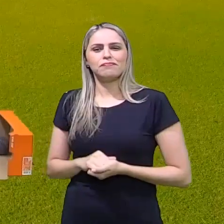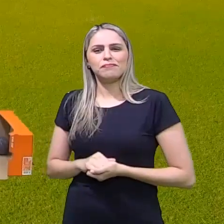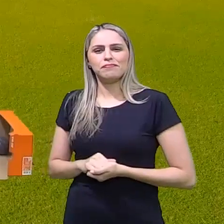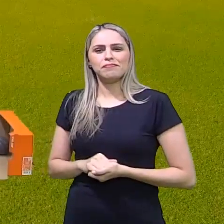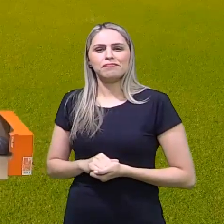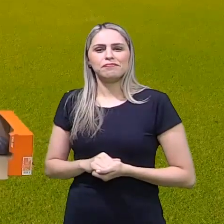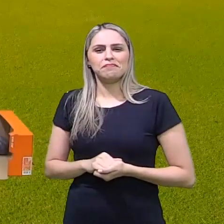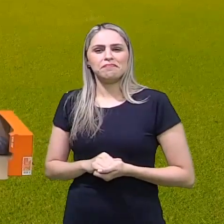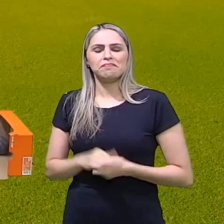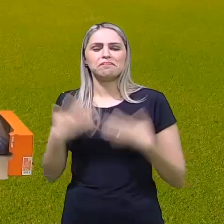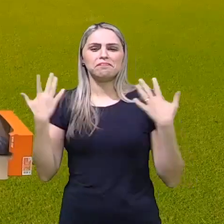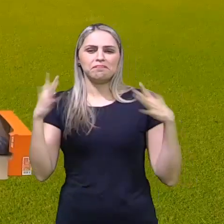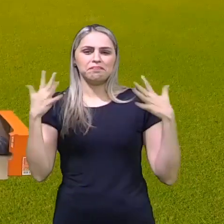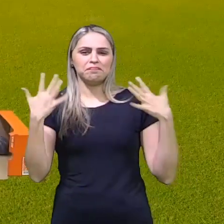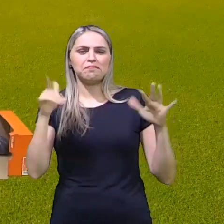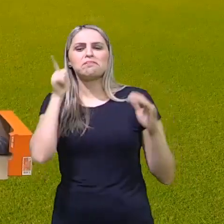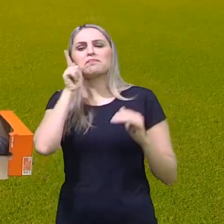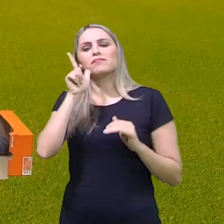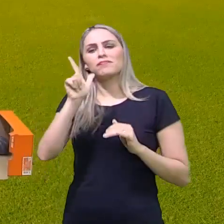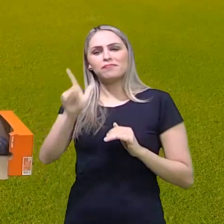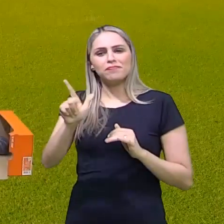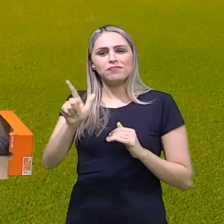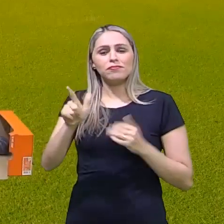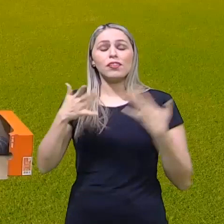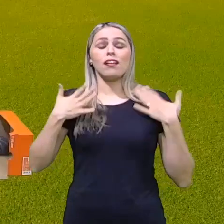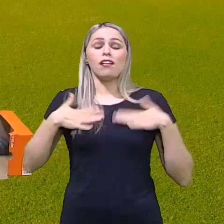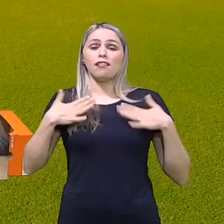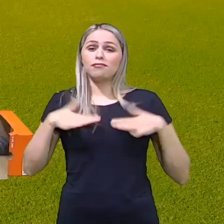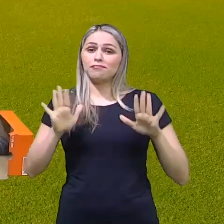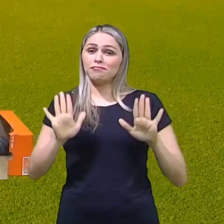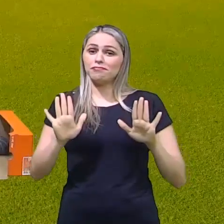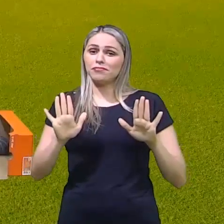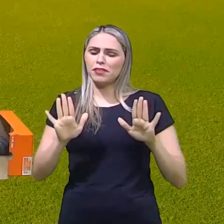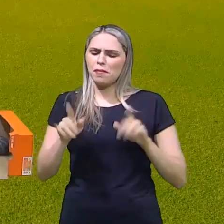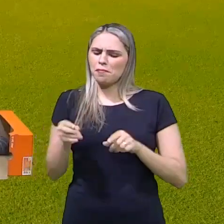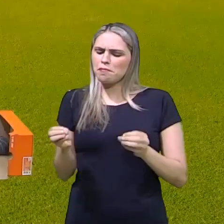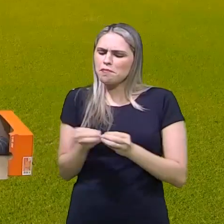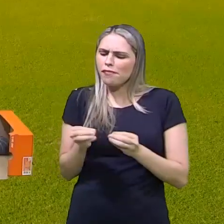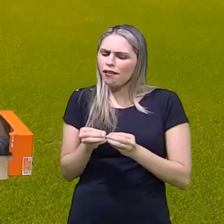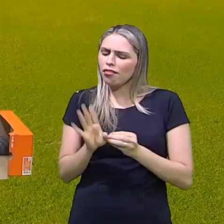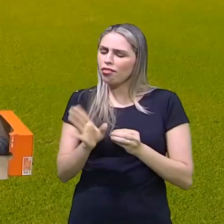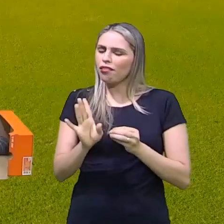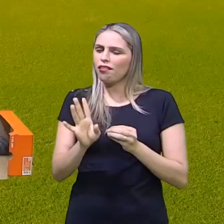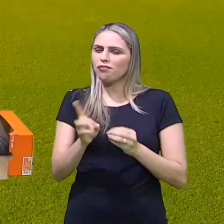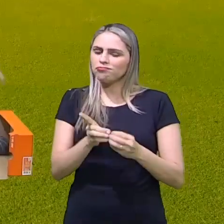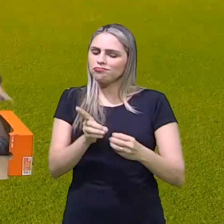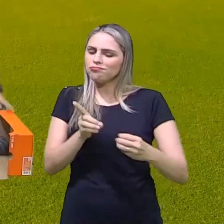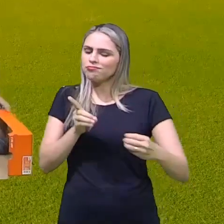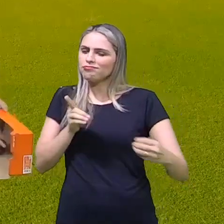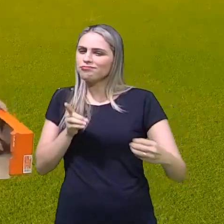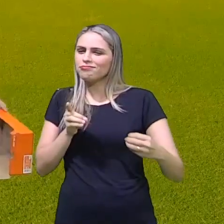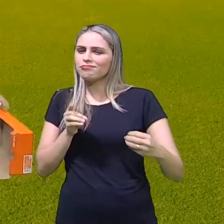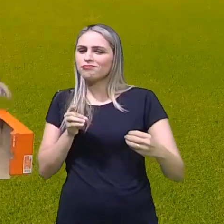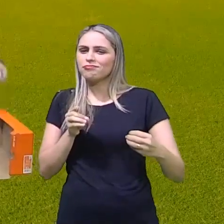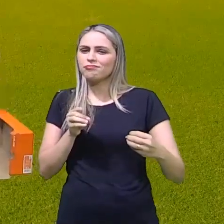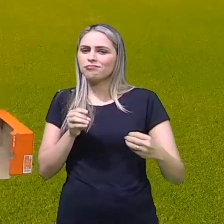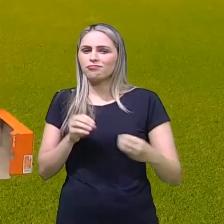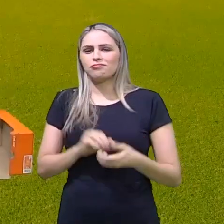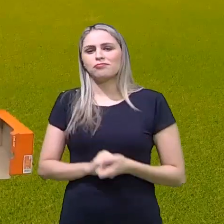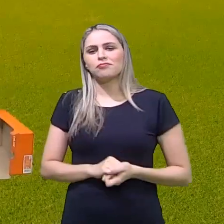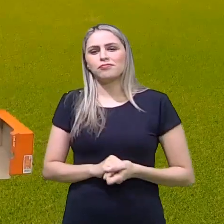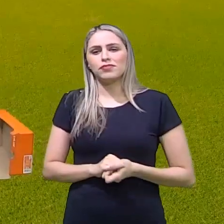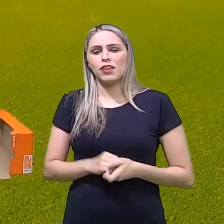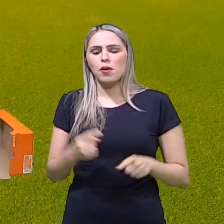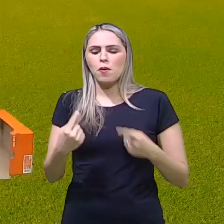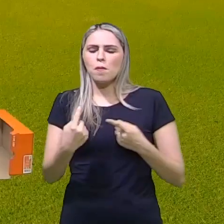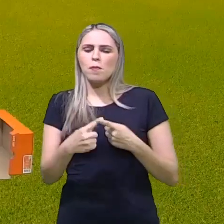Puxa, consegui! Calma, calma. Tá muito perto, eu vou deixar mais distante. Não, professor, tá bom. Não, não, não. Vamos deixar mais difícil um